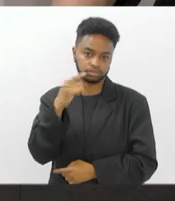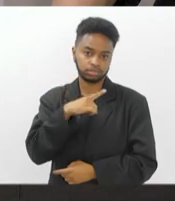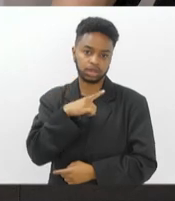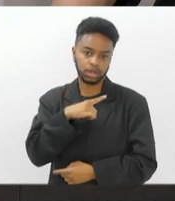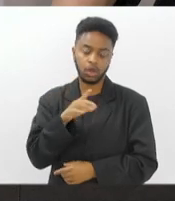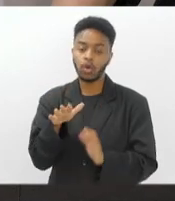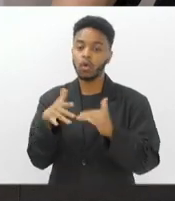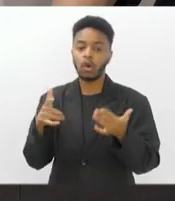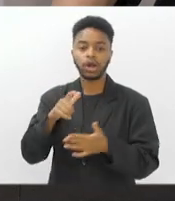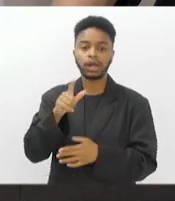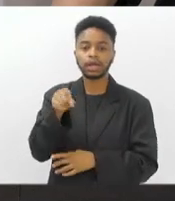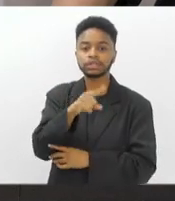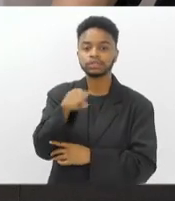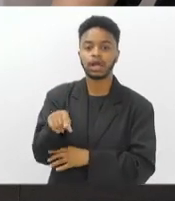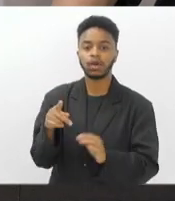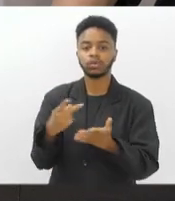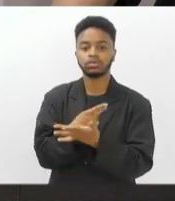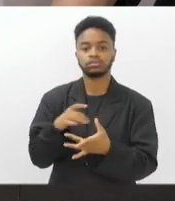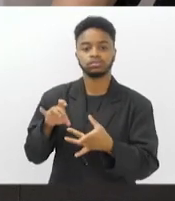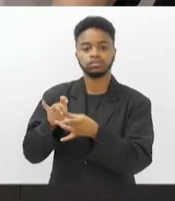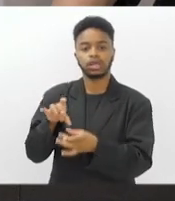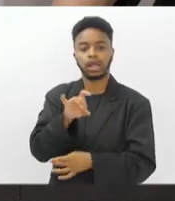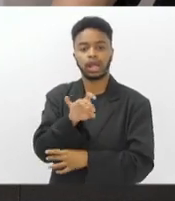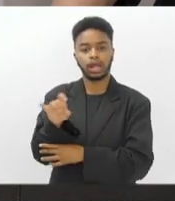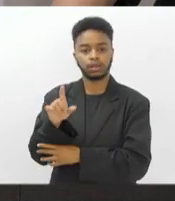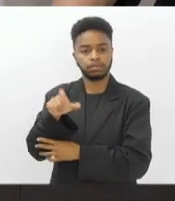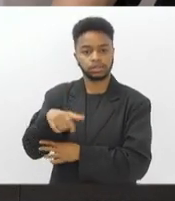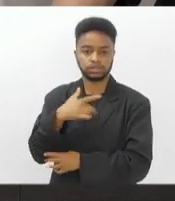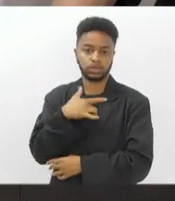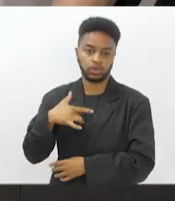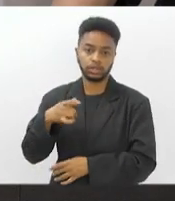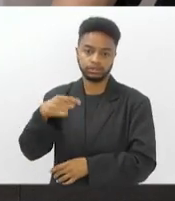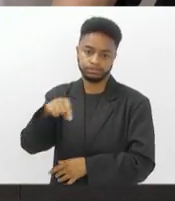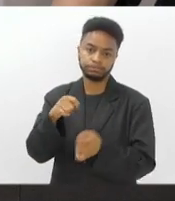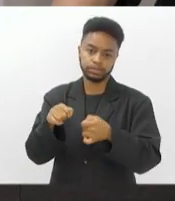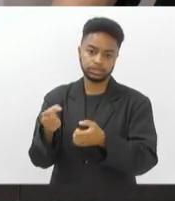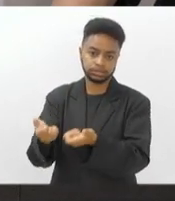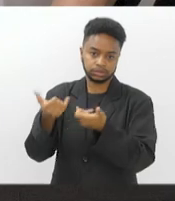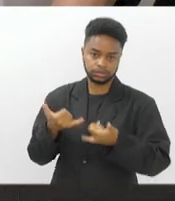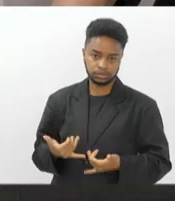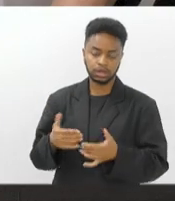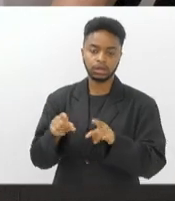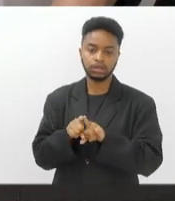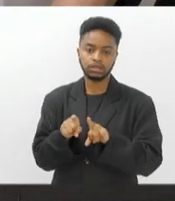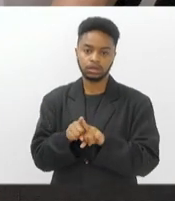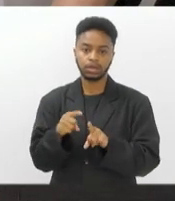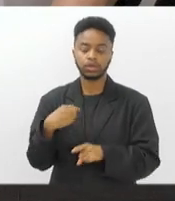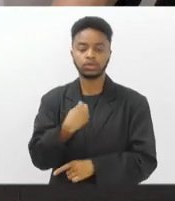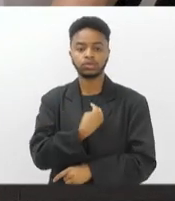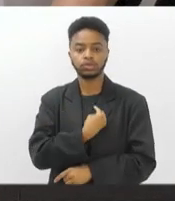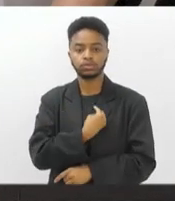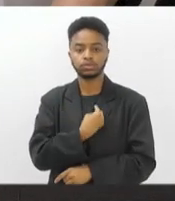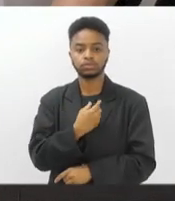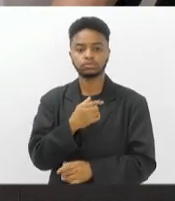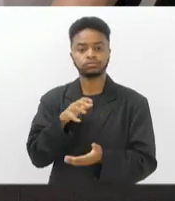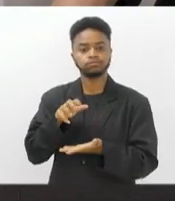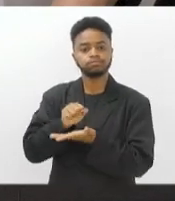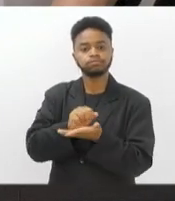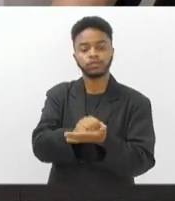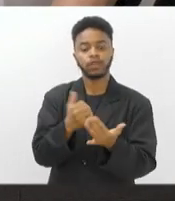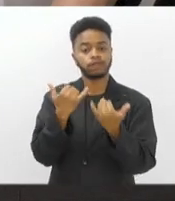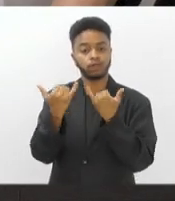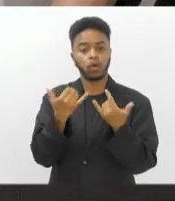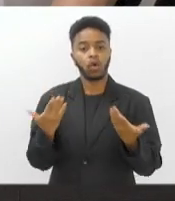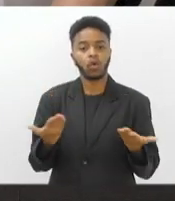foram feitos por cada plano e eles são eles que TM que nos dizer também e a gente vai e e os dados que são hoje